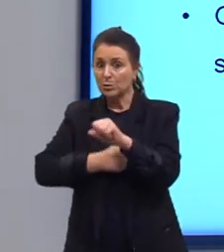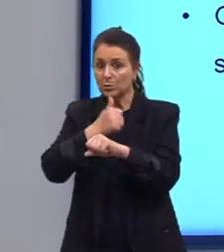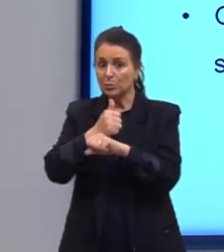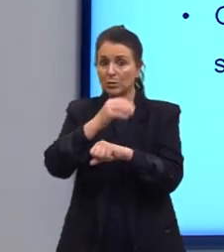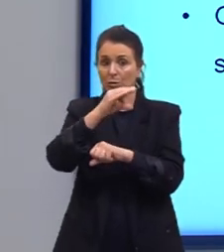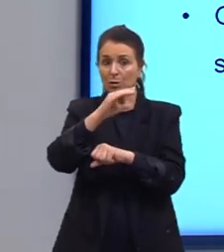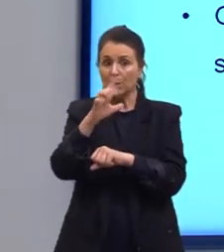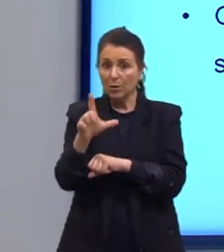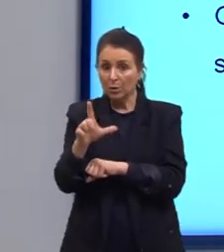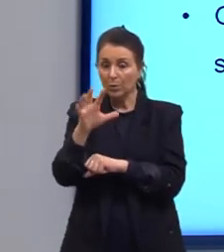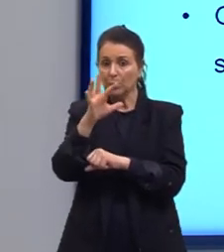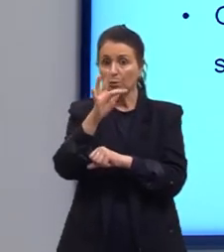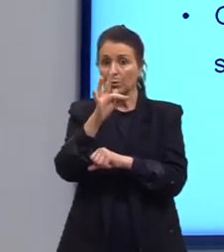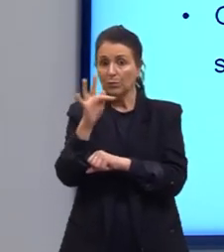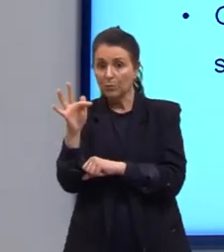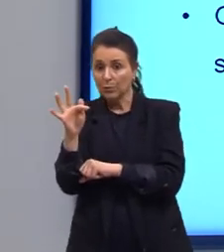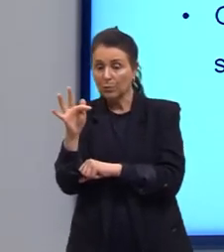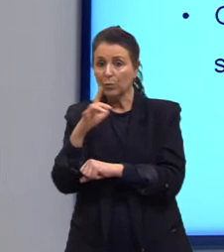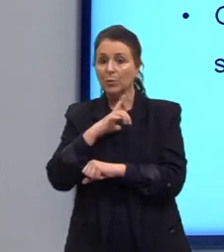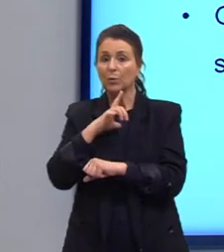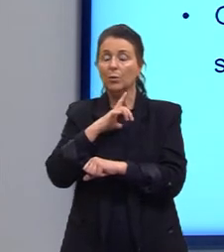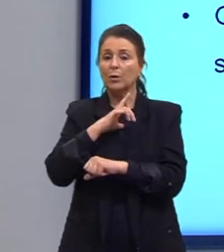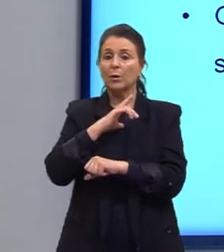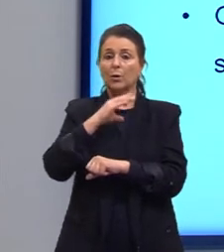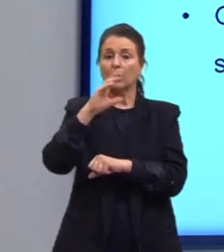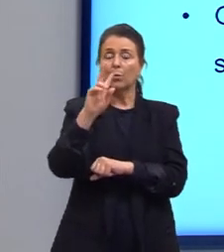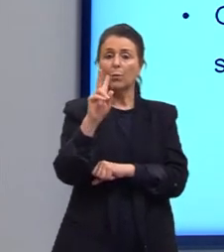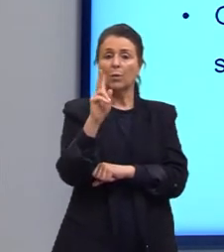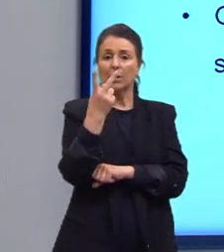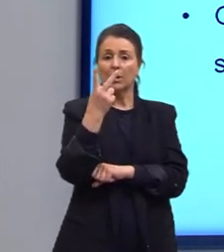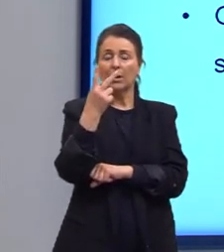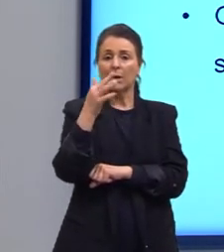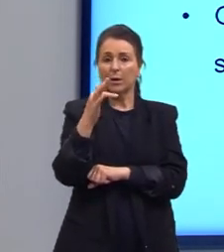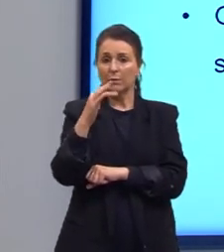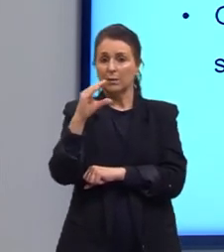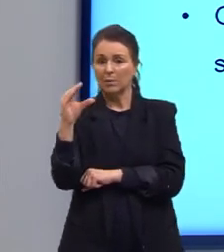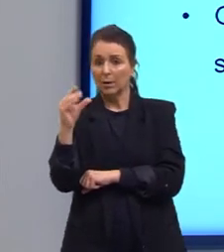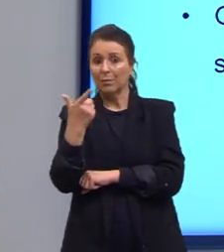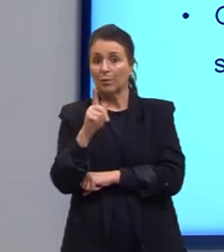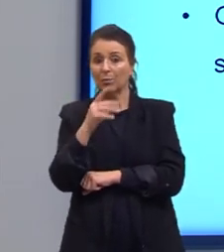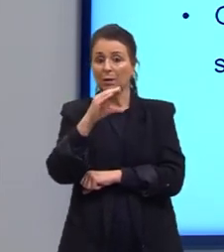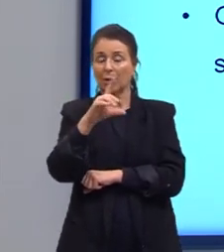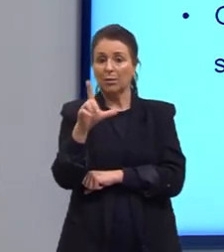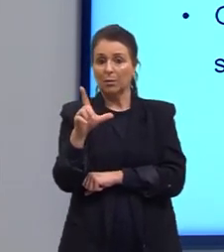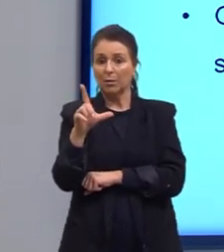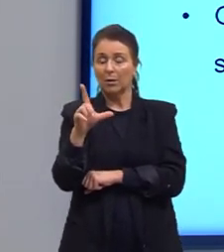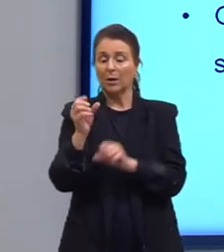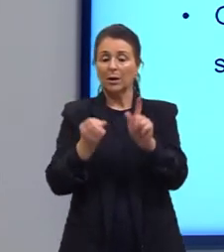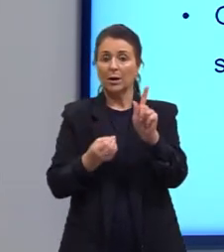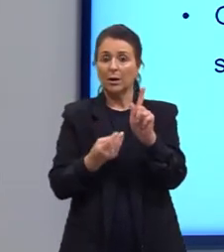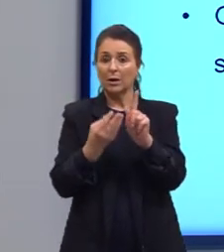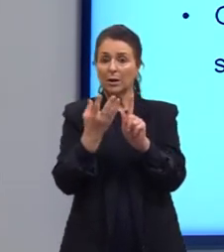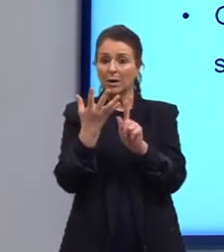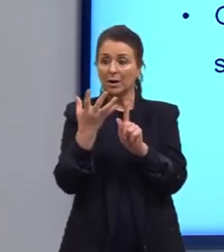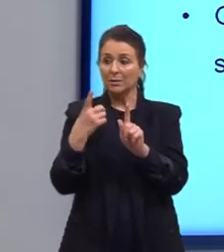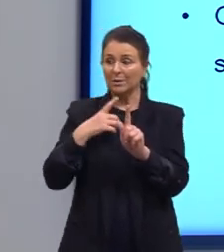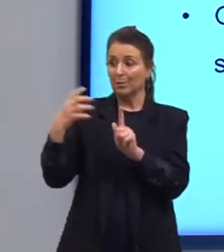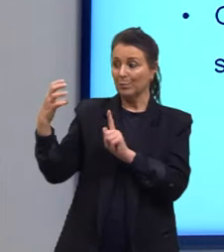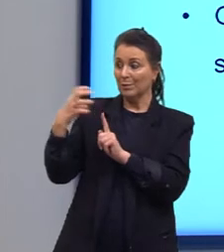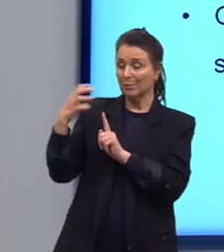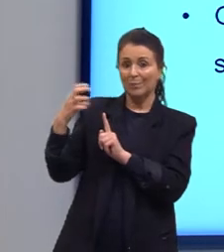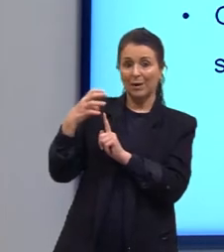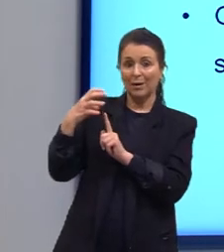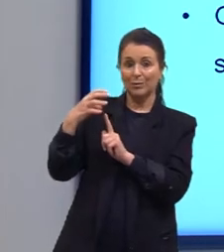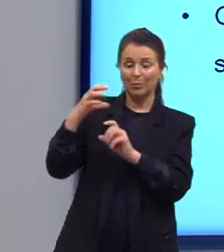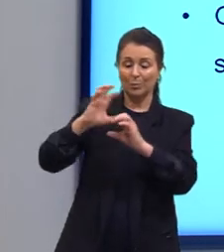cloro e fluor no caso do hfc não tem cloro E aí Traz menos Impacto para nossa extrato